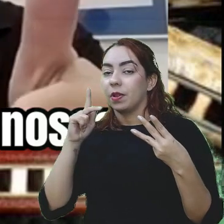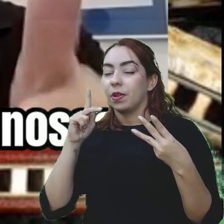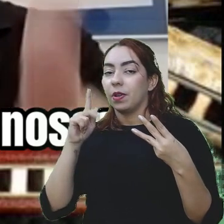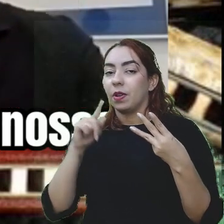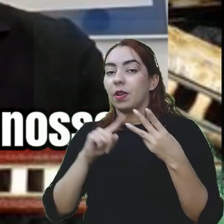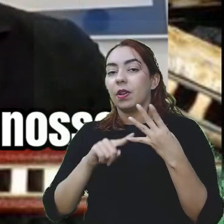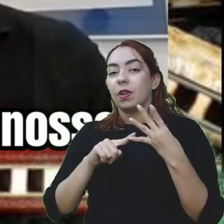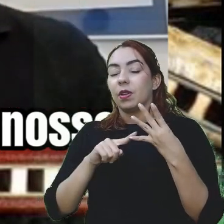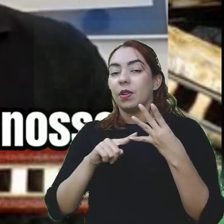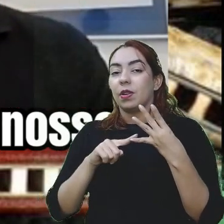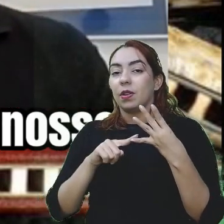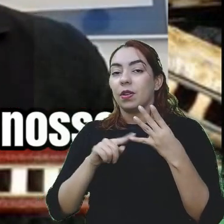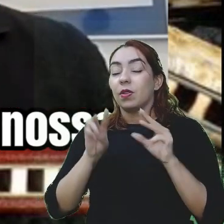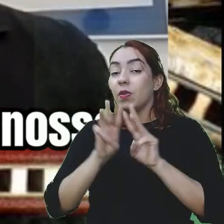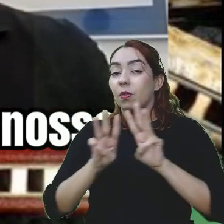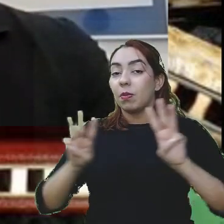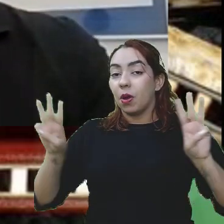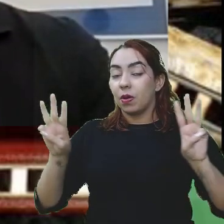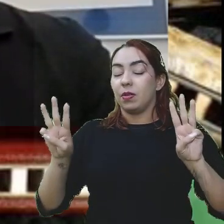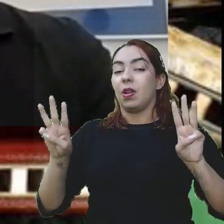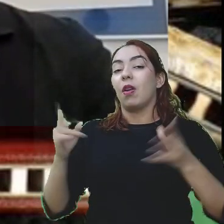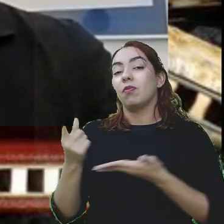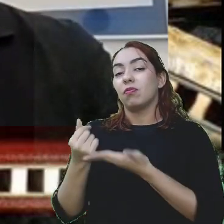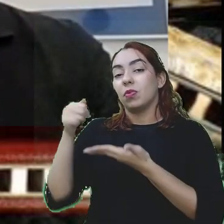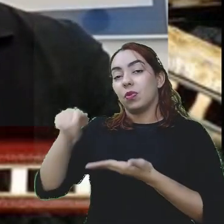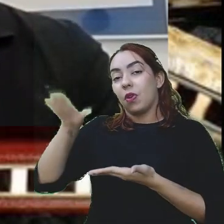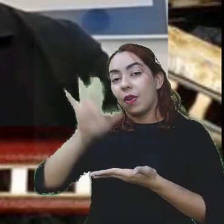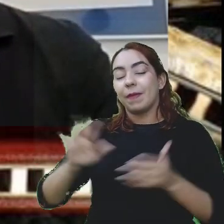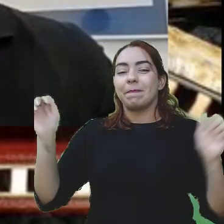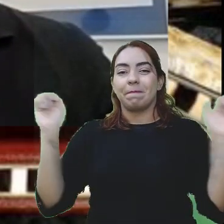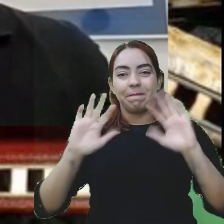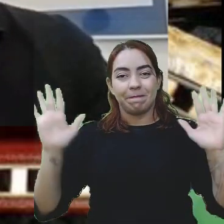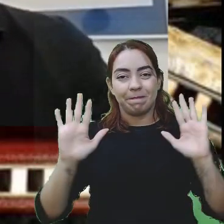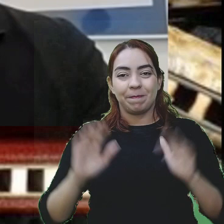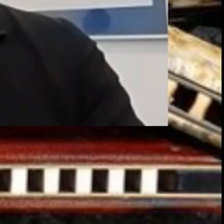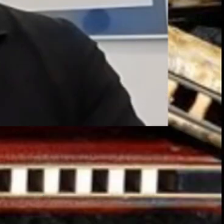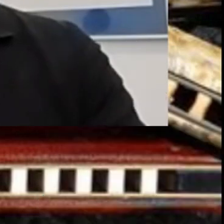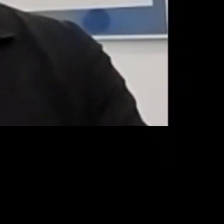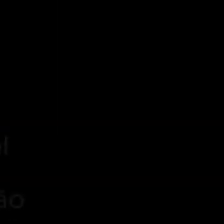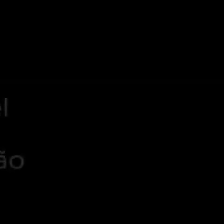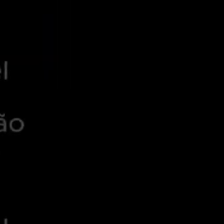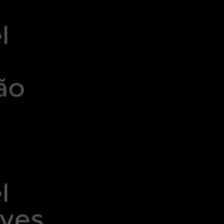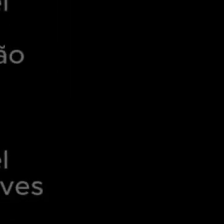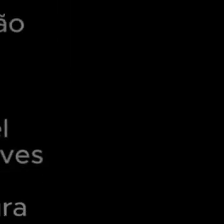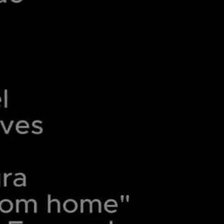Todo mundo junto acompanhando aqui esse nosso trabalho. Tchau. Valeu, pessoal. Tchau.